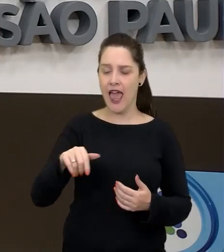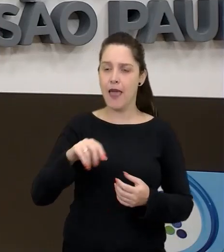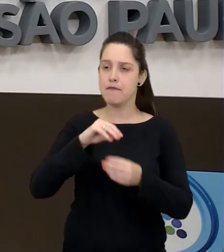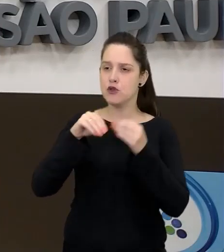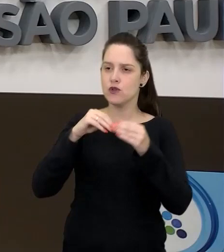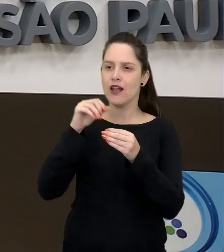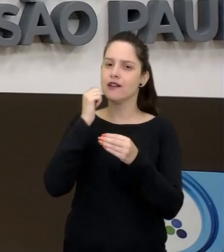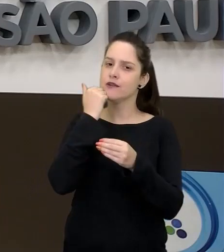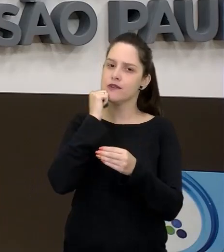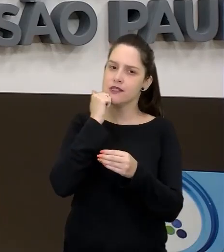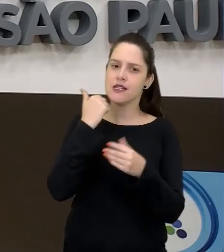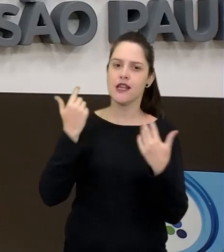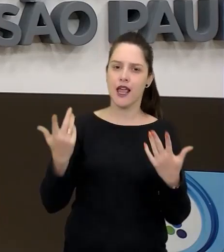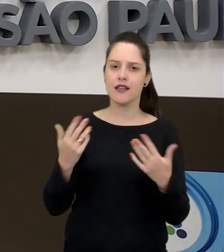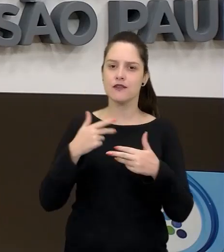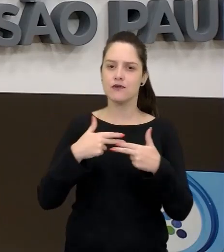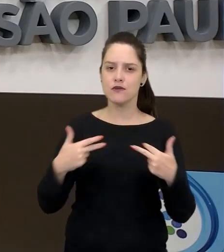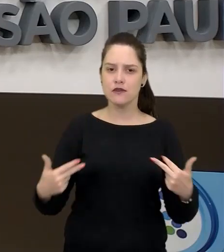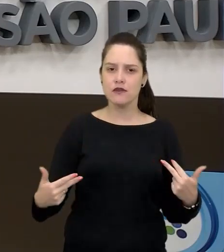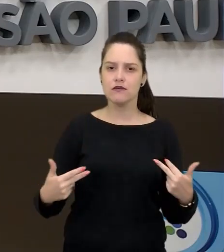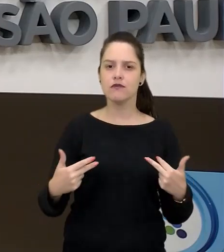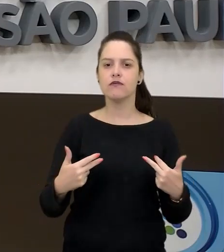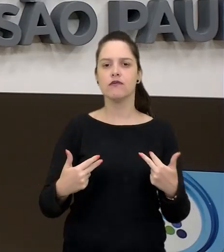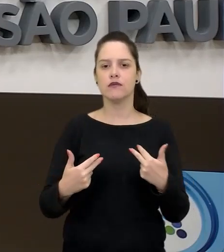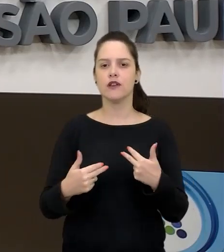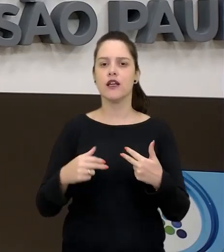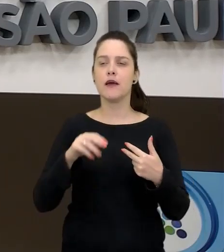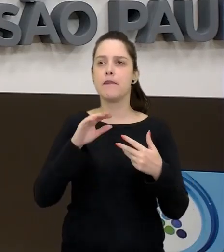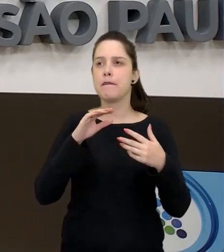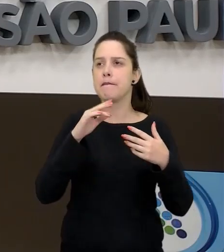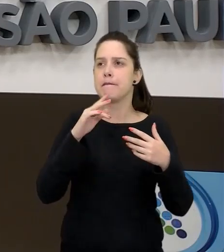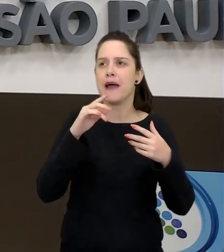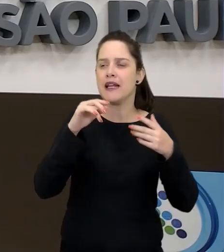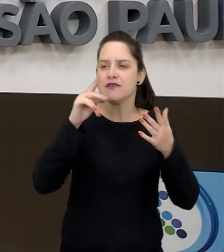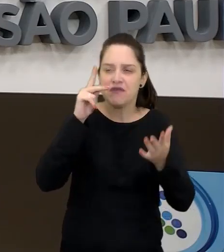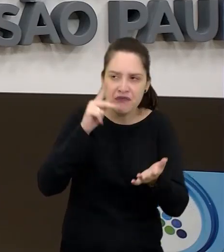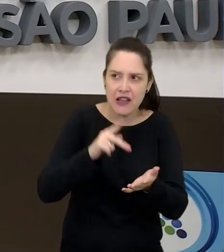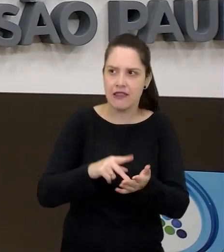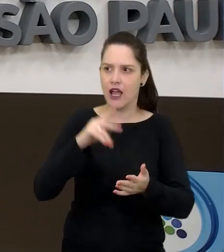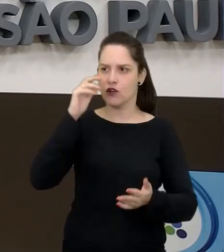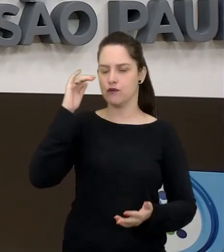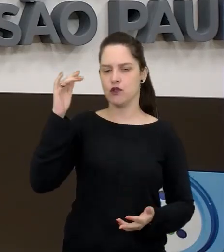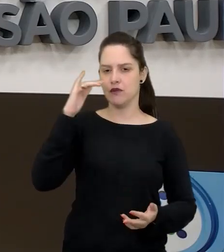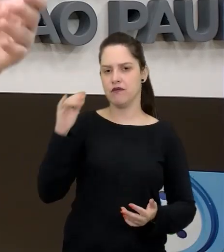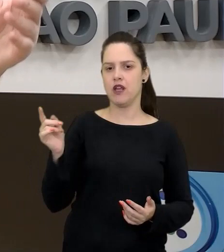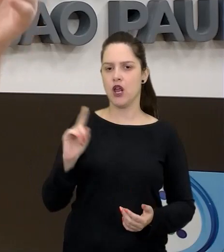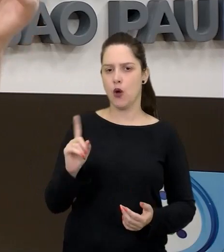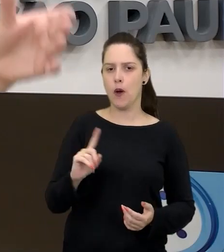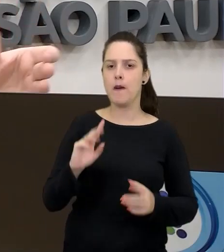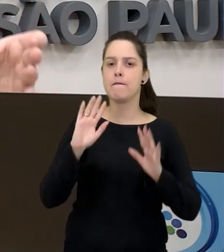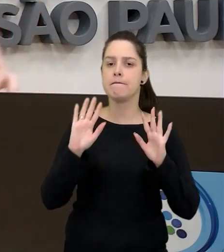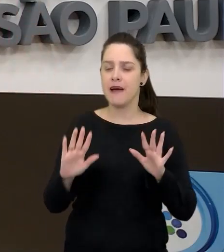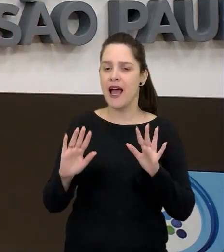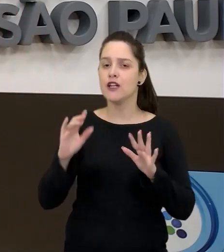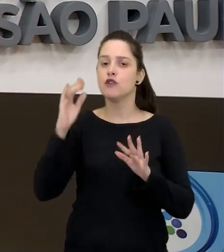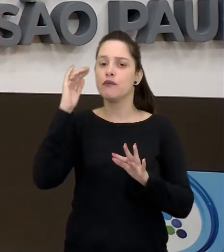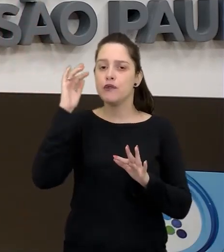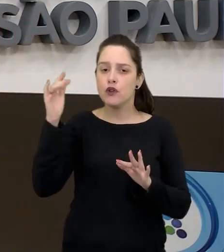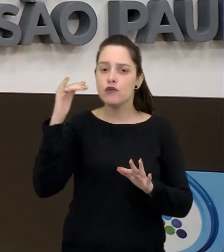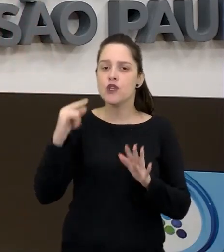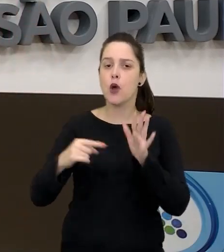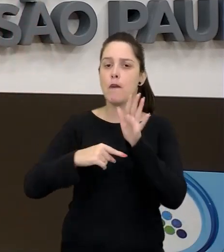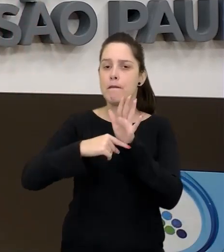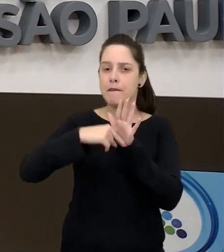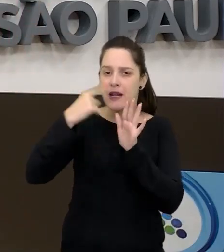tem algumas preocupações que não existem na filosofia, mas que foram os filósofos os primeiros que se preocuparam com o estudo